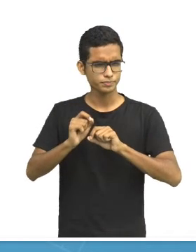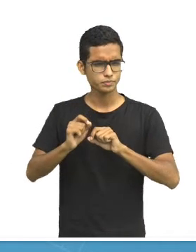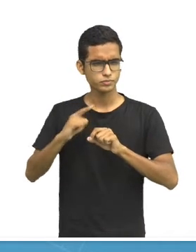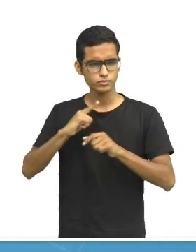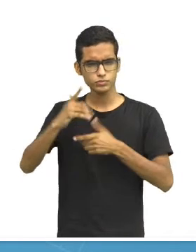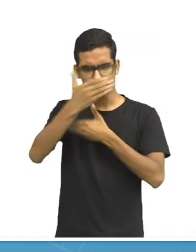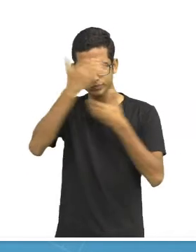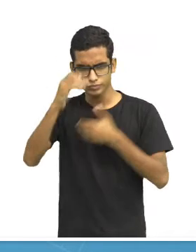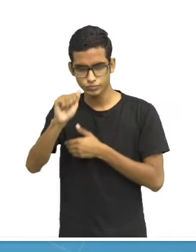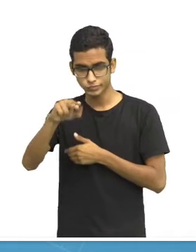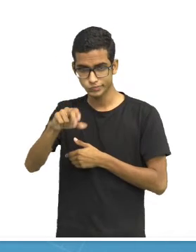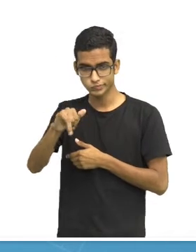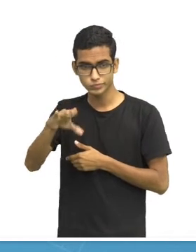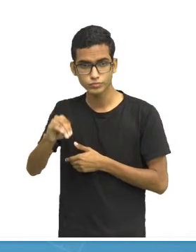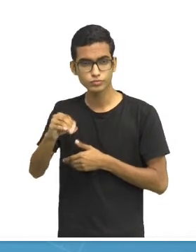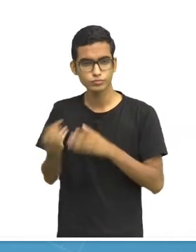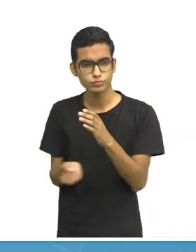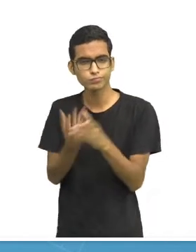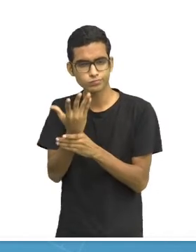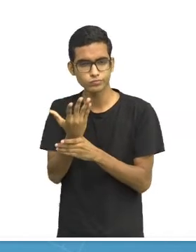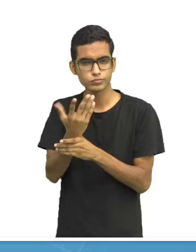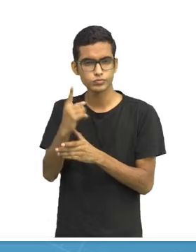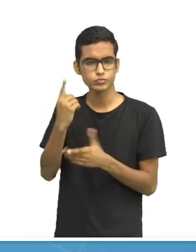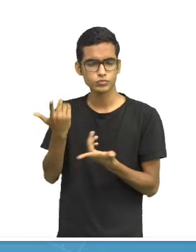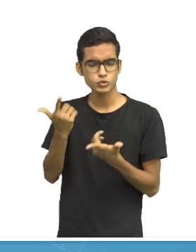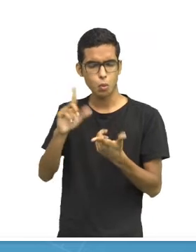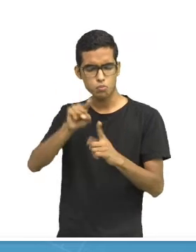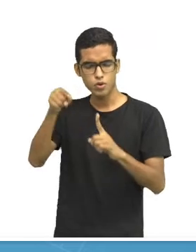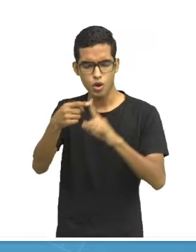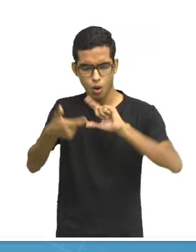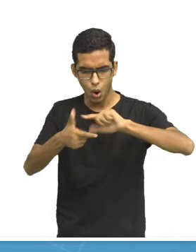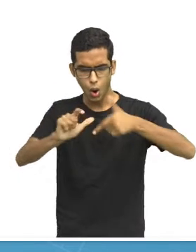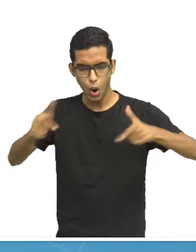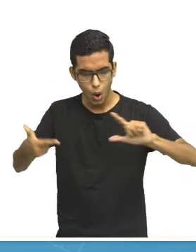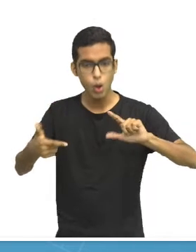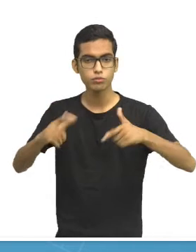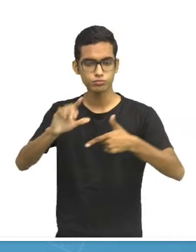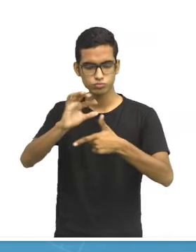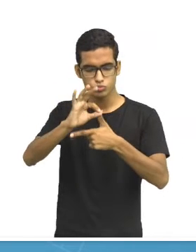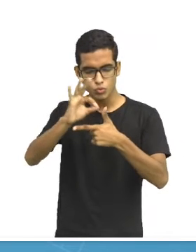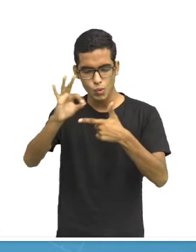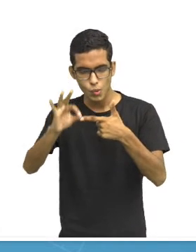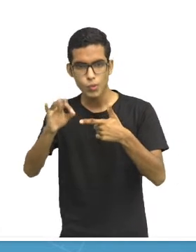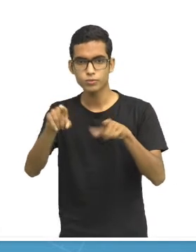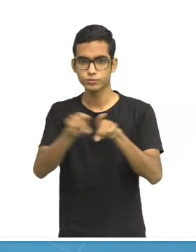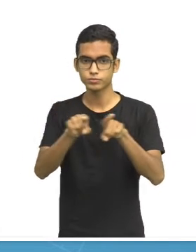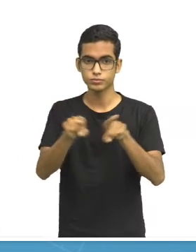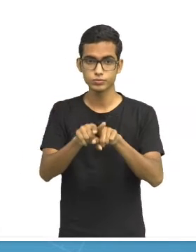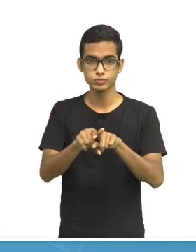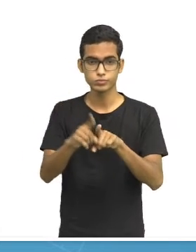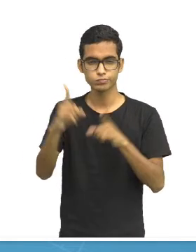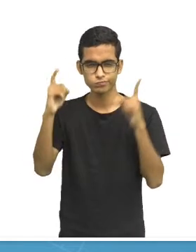tendência de representar objetos por todos os ângulos, gerando posteriormente dificuldade em reconhecer a representação